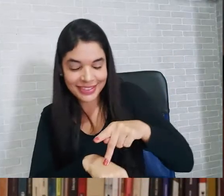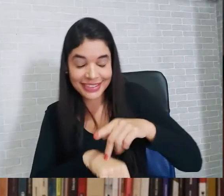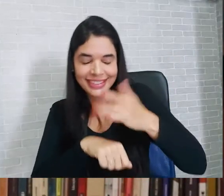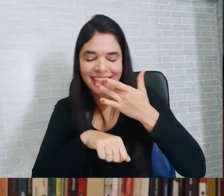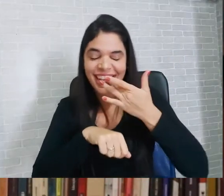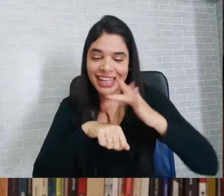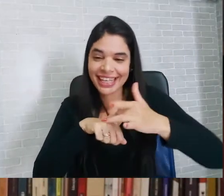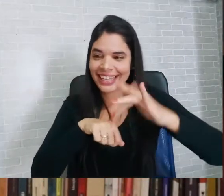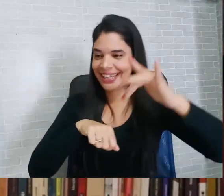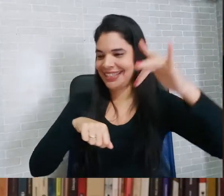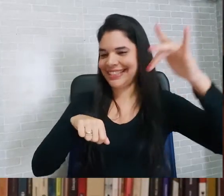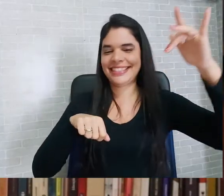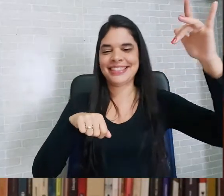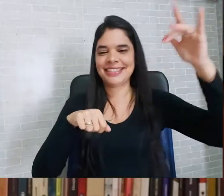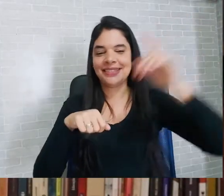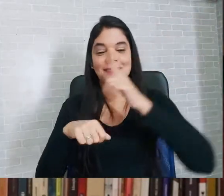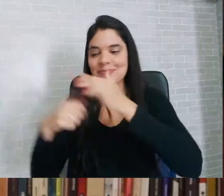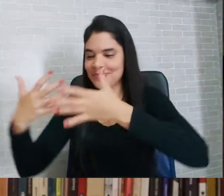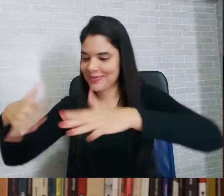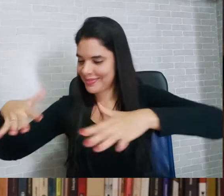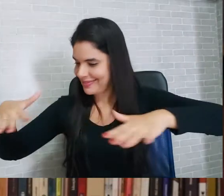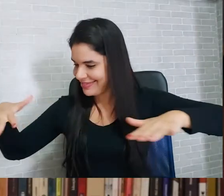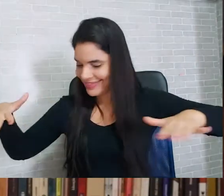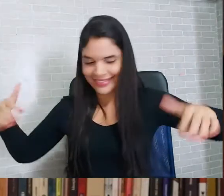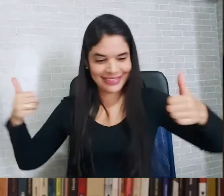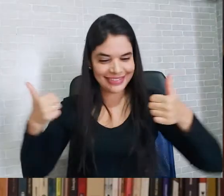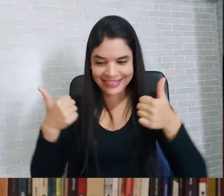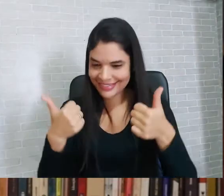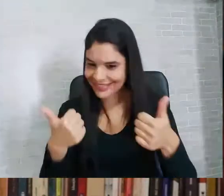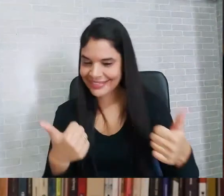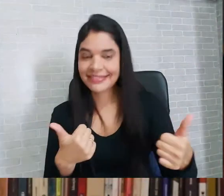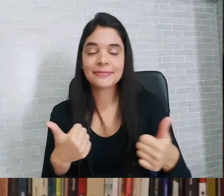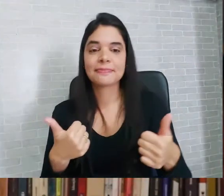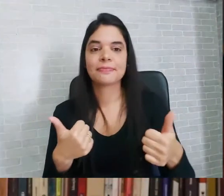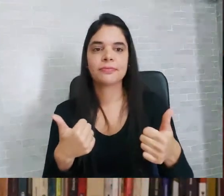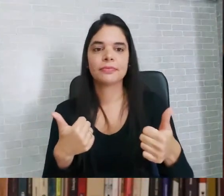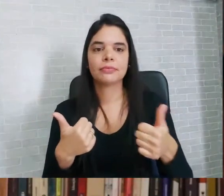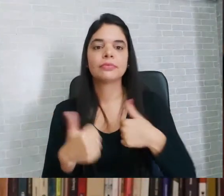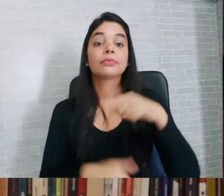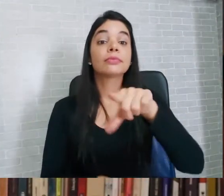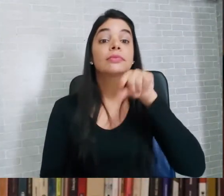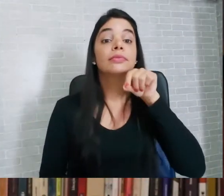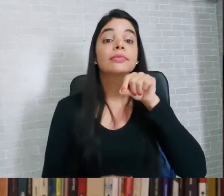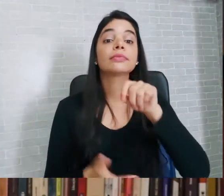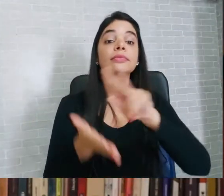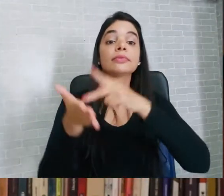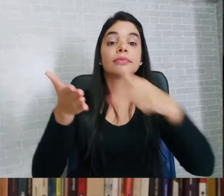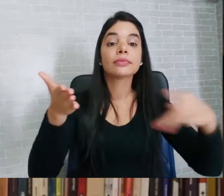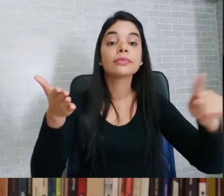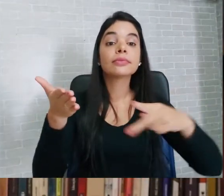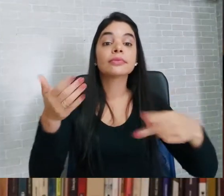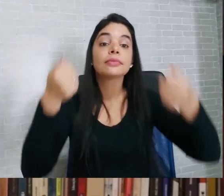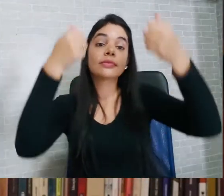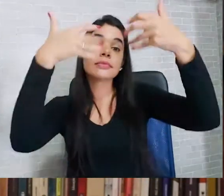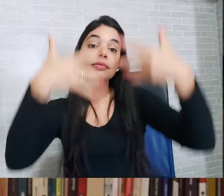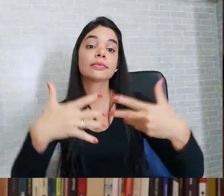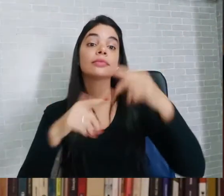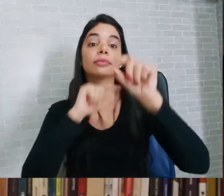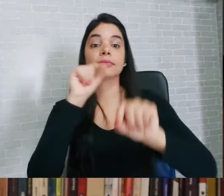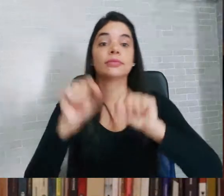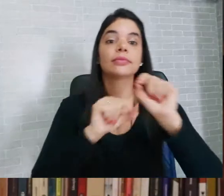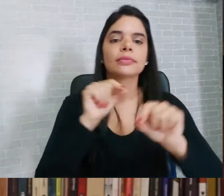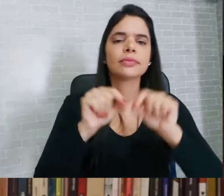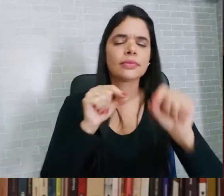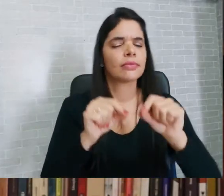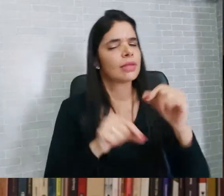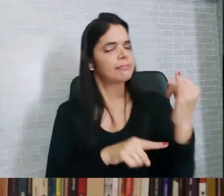Caraíbe. Serge Pacian. Esse trecho que eu escolhi do poema do Serge Pacian traz à tona uma questão